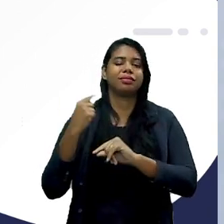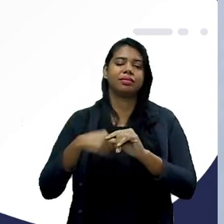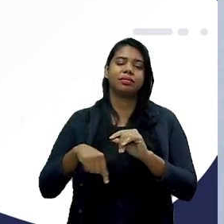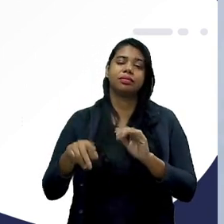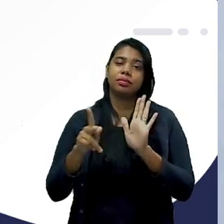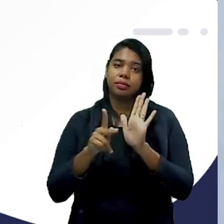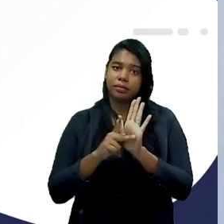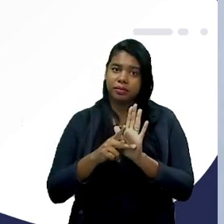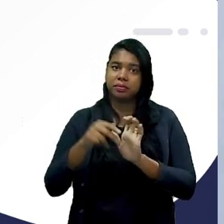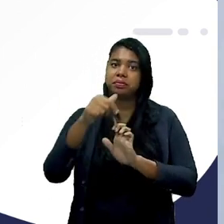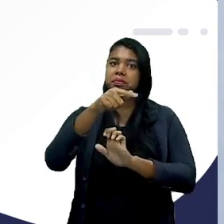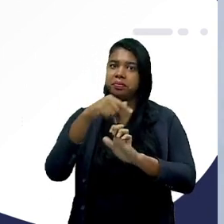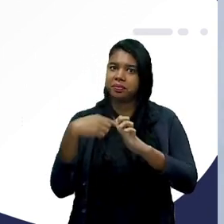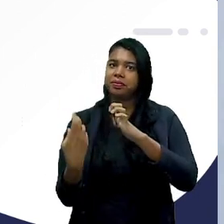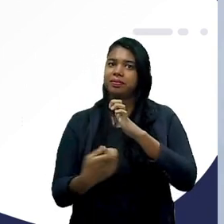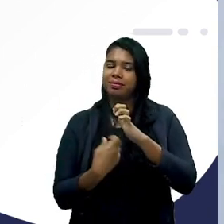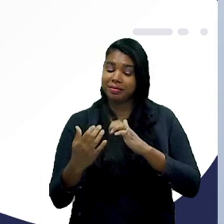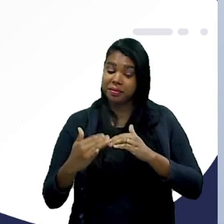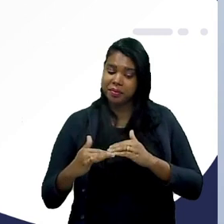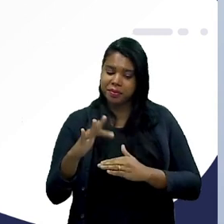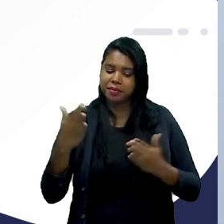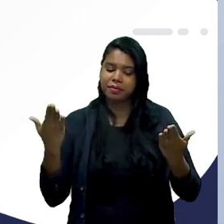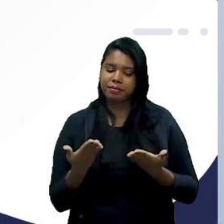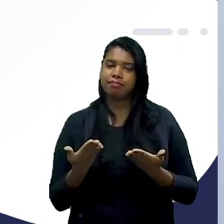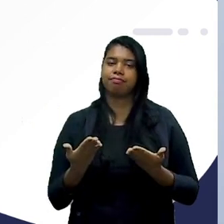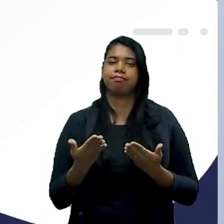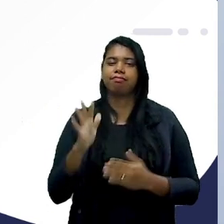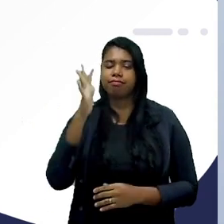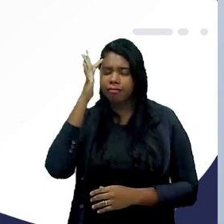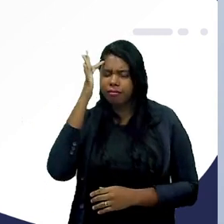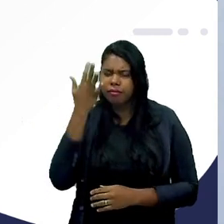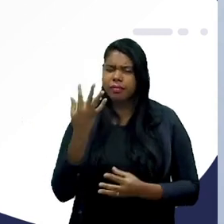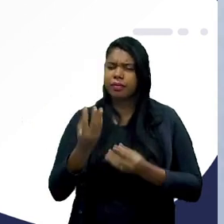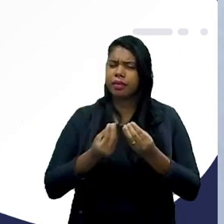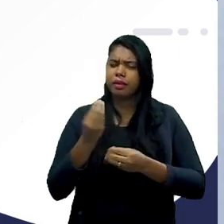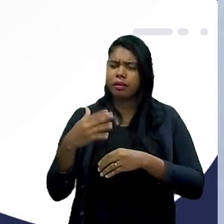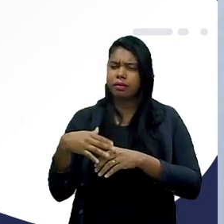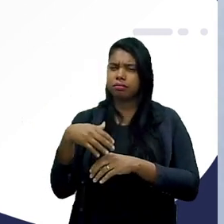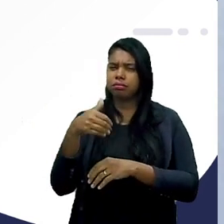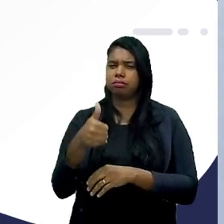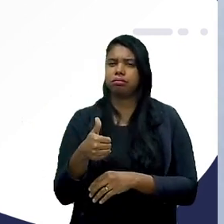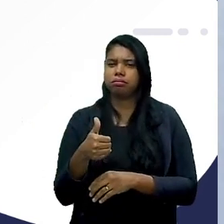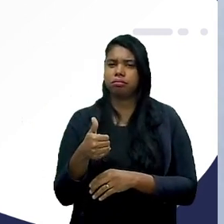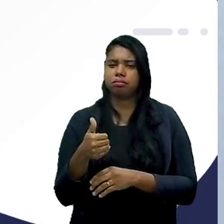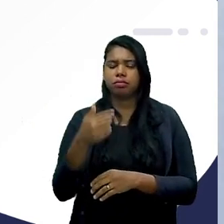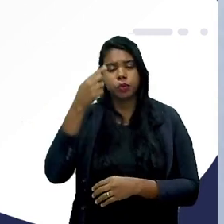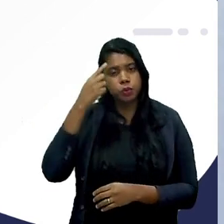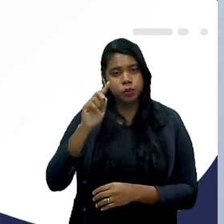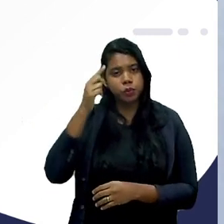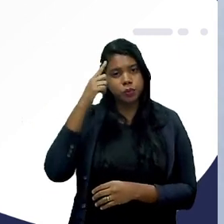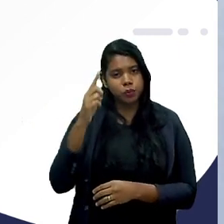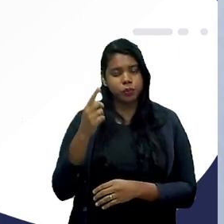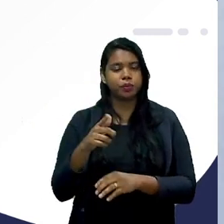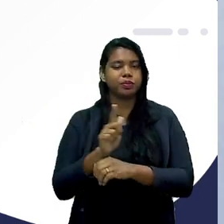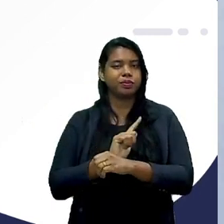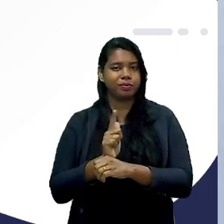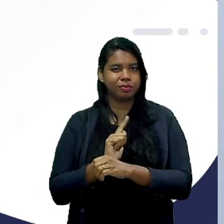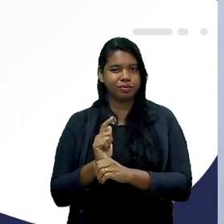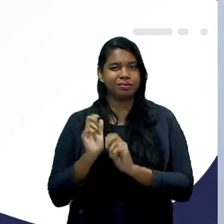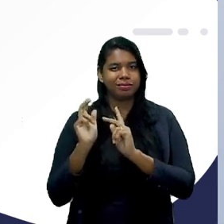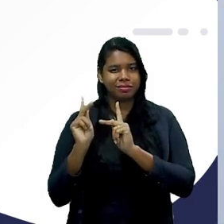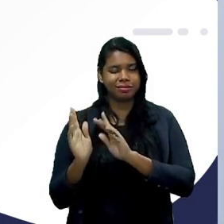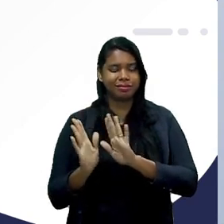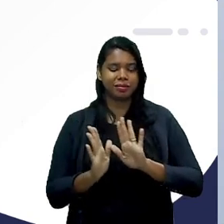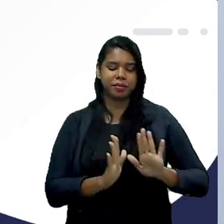sua empresa e, nesse momento, poder tomar decisões que sejam mais adequadas no dia a dia da sua gestão.